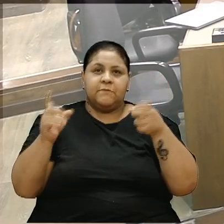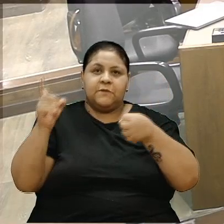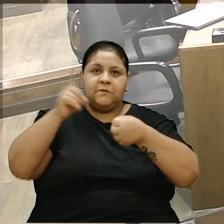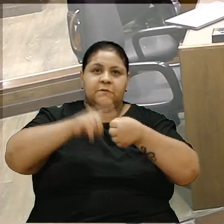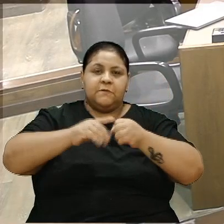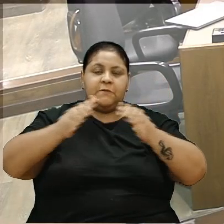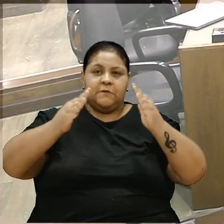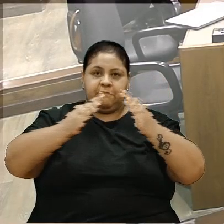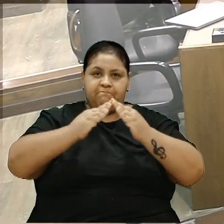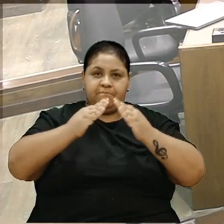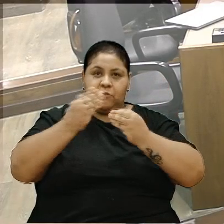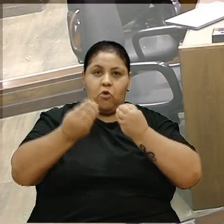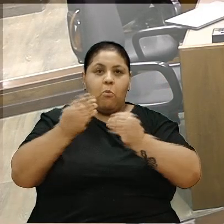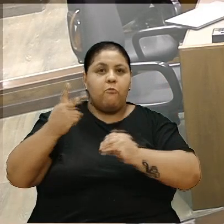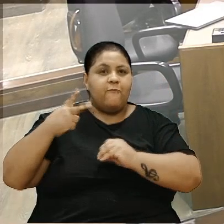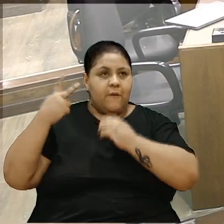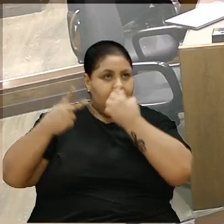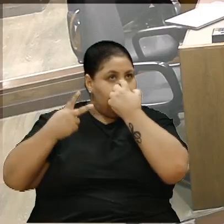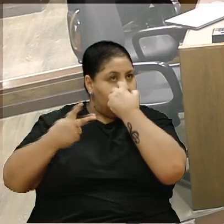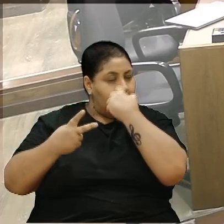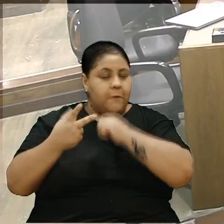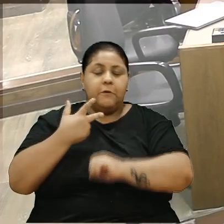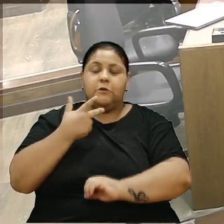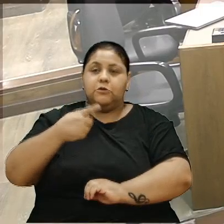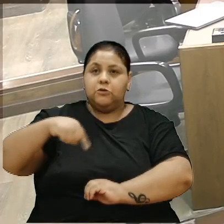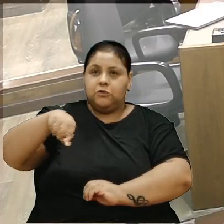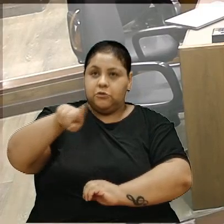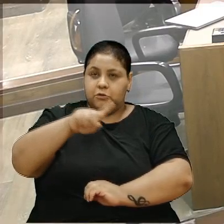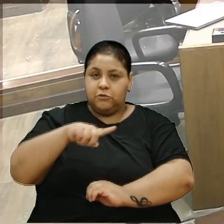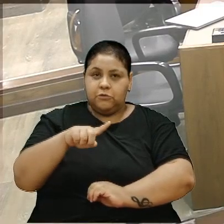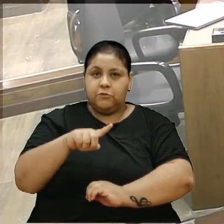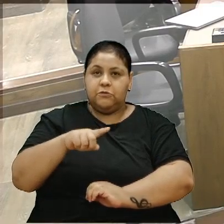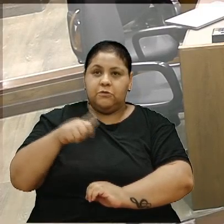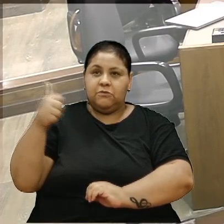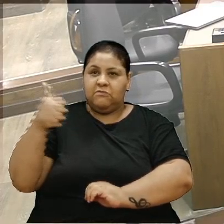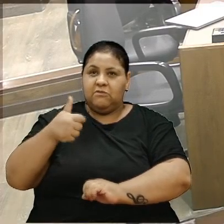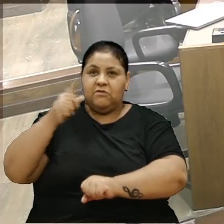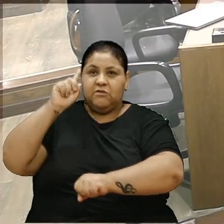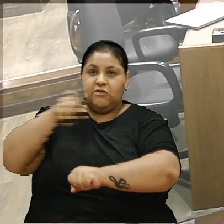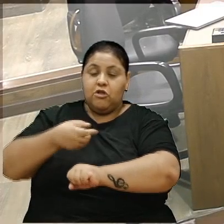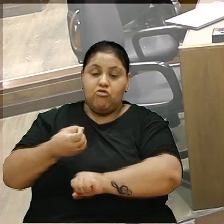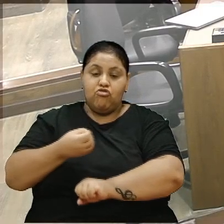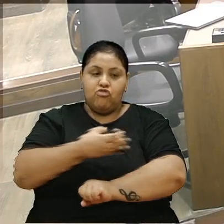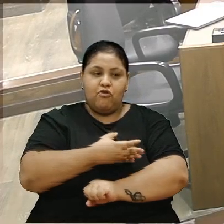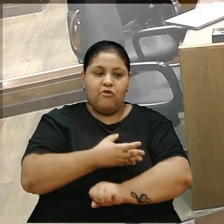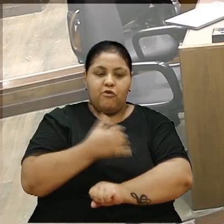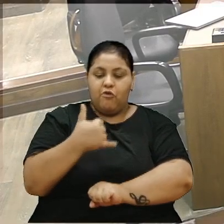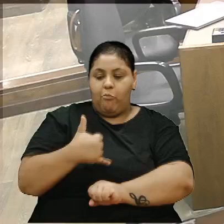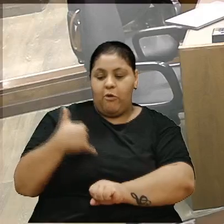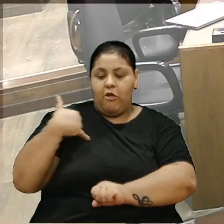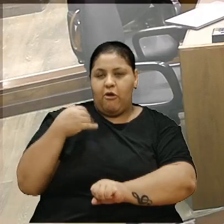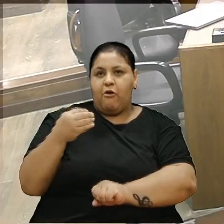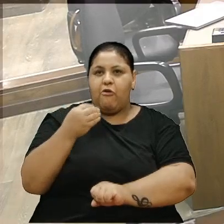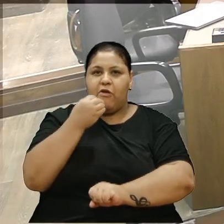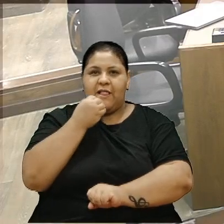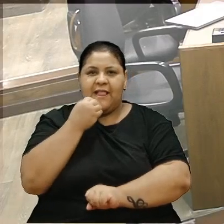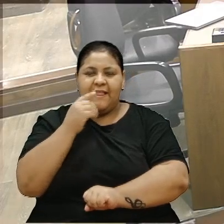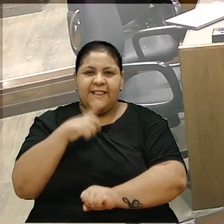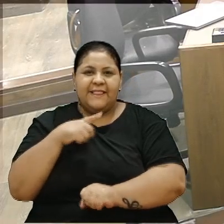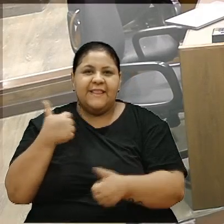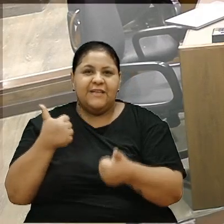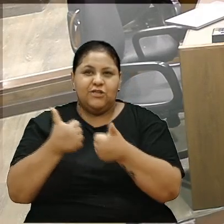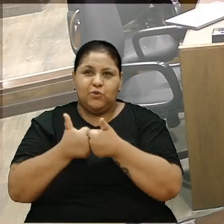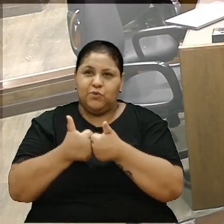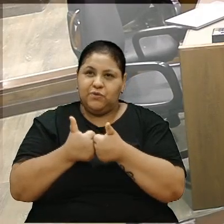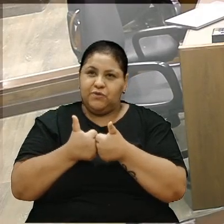como vereador e dizer que para nós, de primeiro mandato, novatos na casa, é uma honra, uma oportunidade de ter você, o